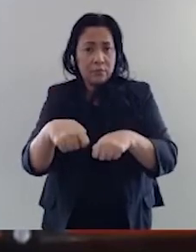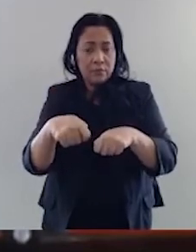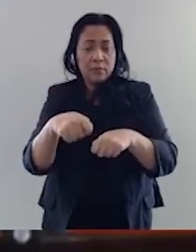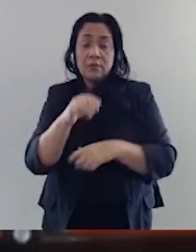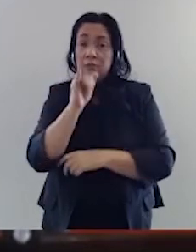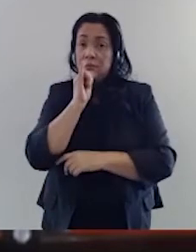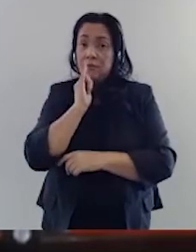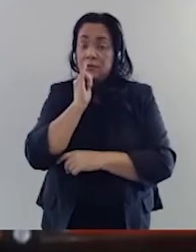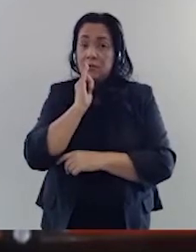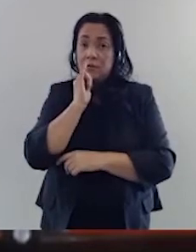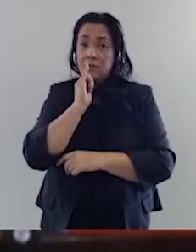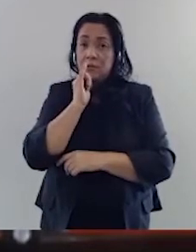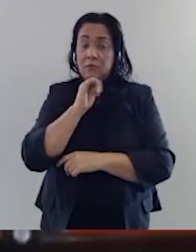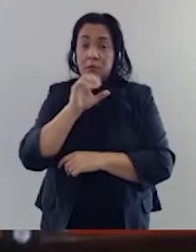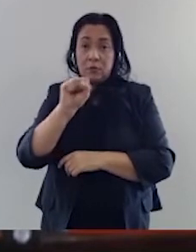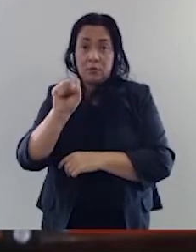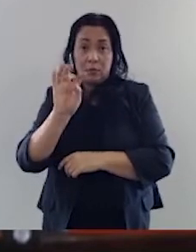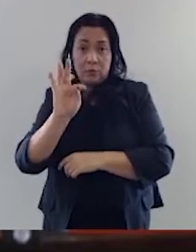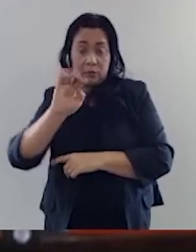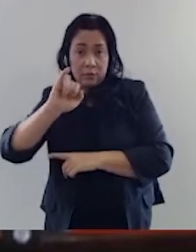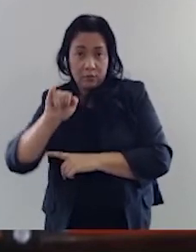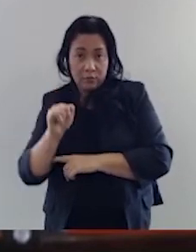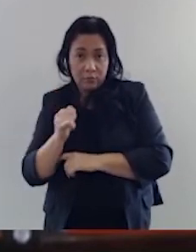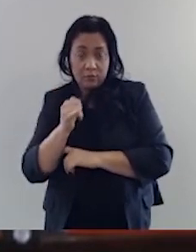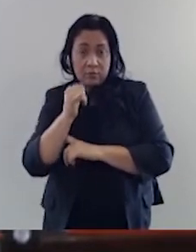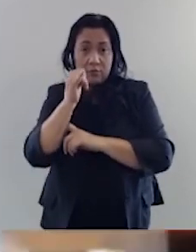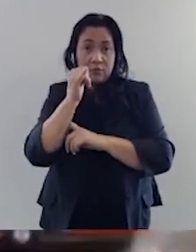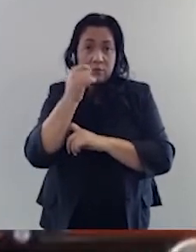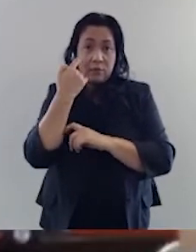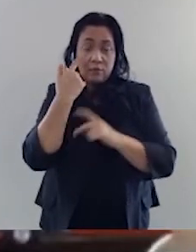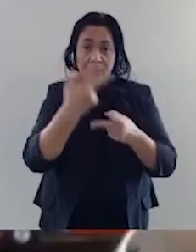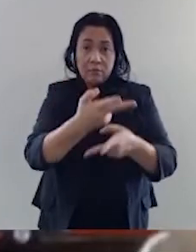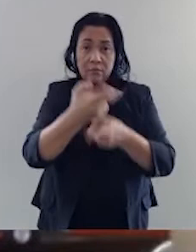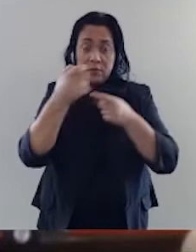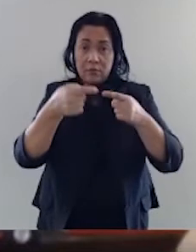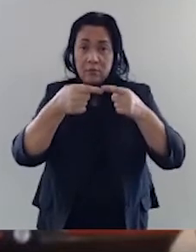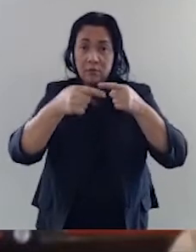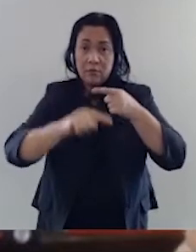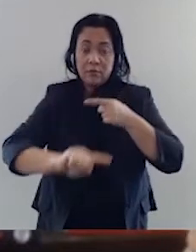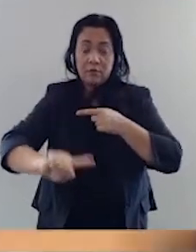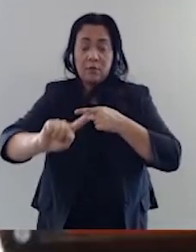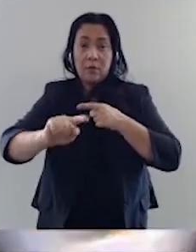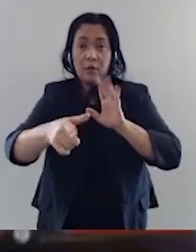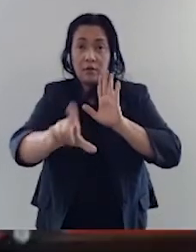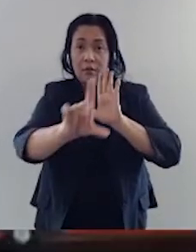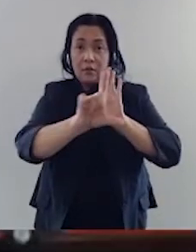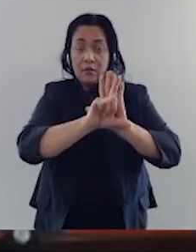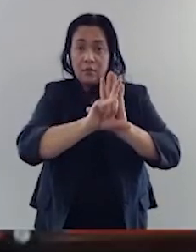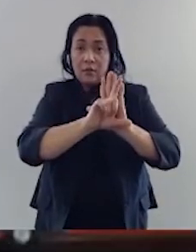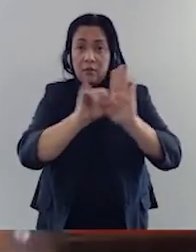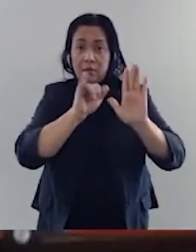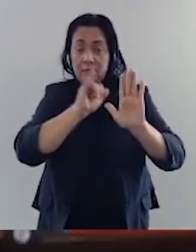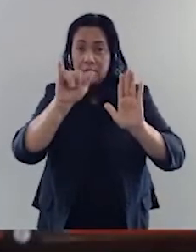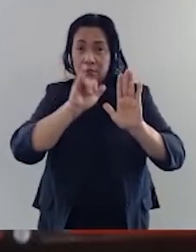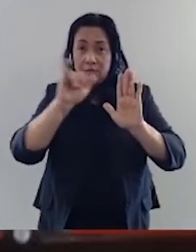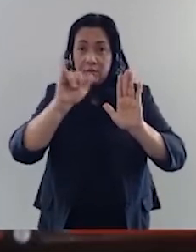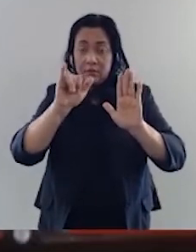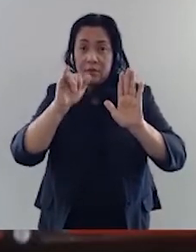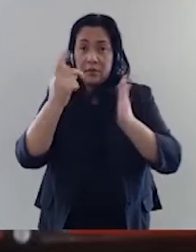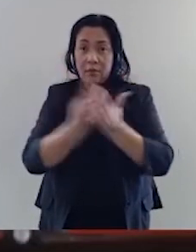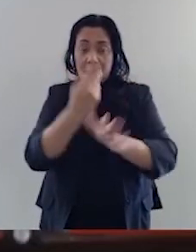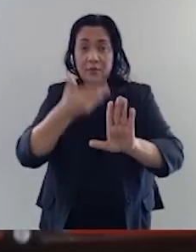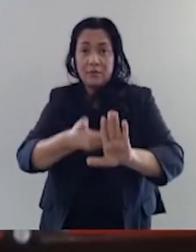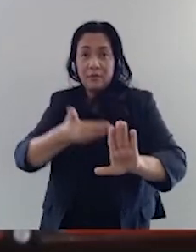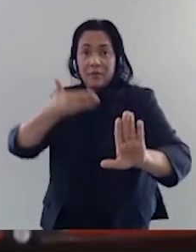exemplo, o Supremo Tribunal Federal dar pela incompatibilidade da antiga lei de imprensa oriunda do regime militar, com a